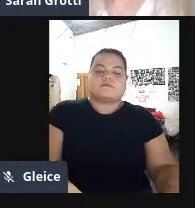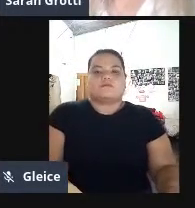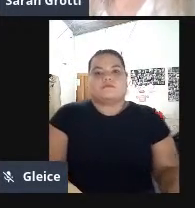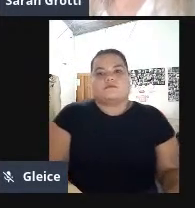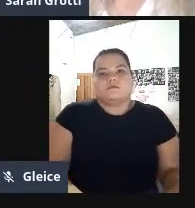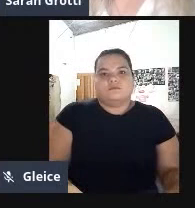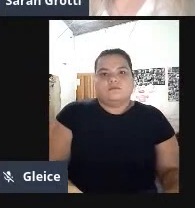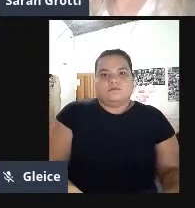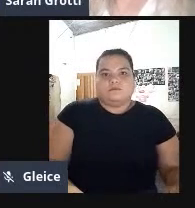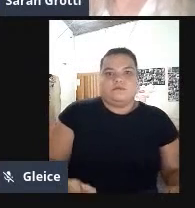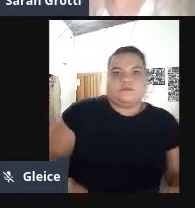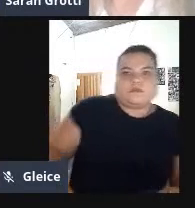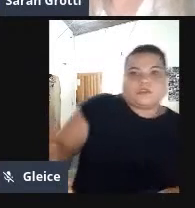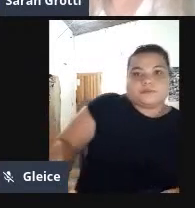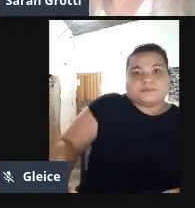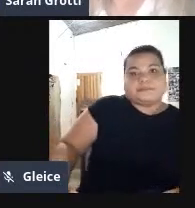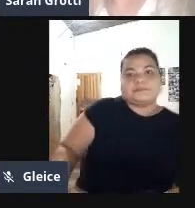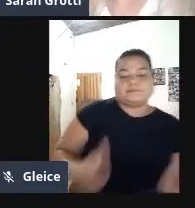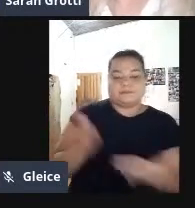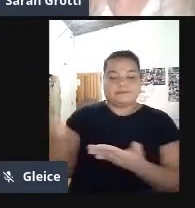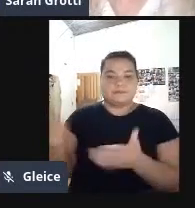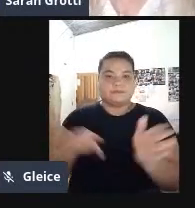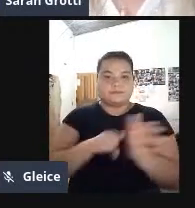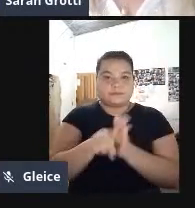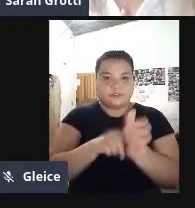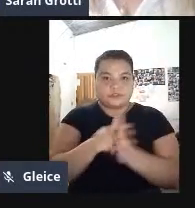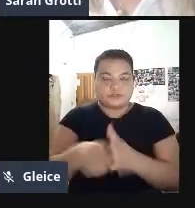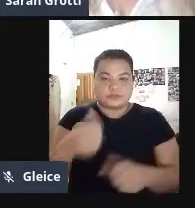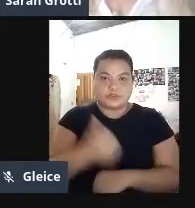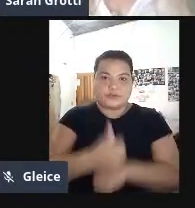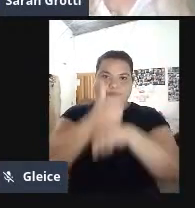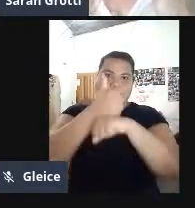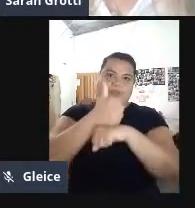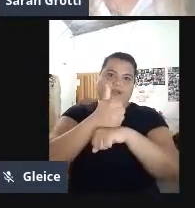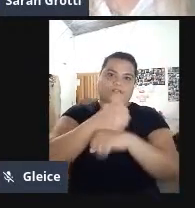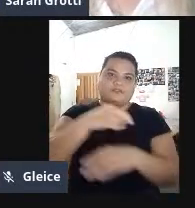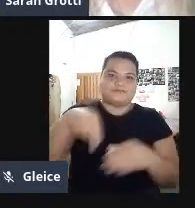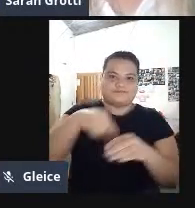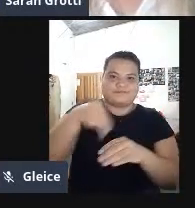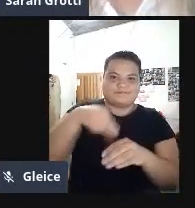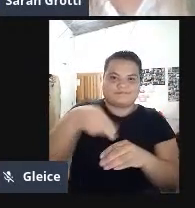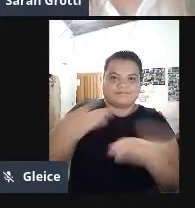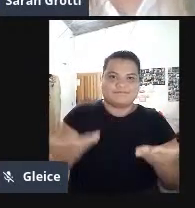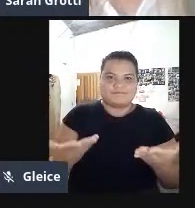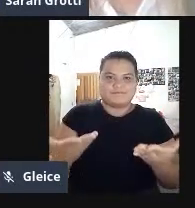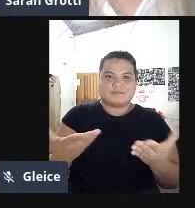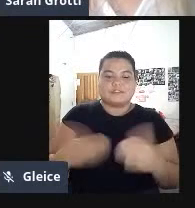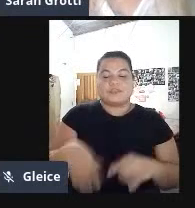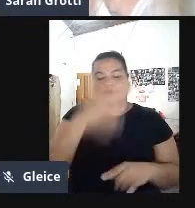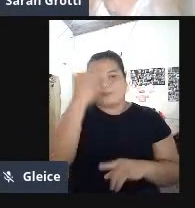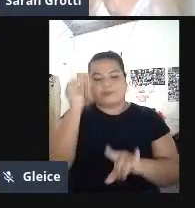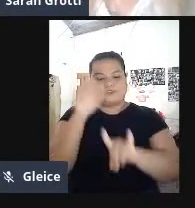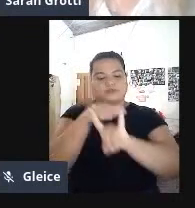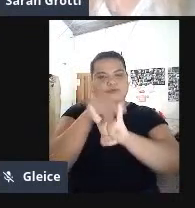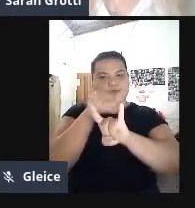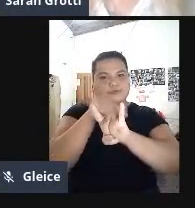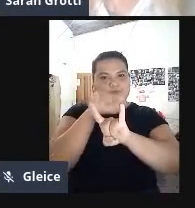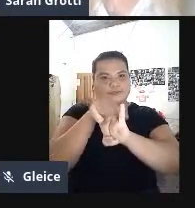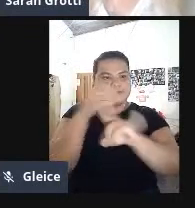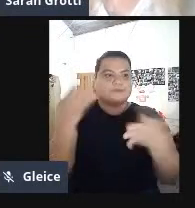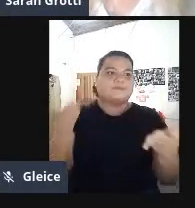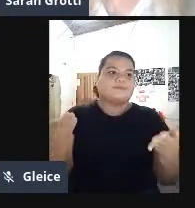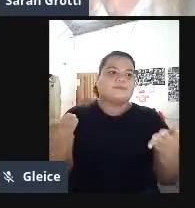Aqui eu trouxe um estudo, qualidade nutricional de dietas e estado nutricional de vegetarianos, onde mostrou, né,